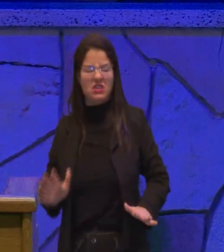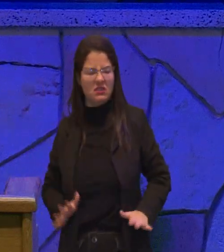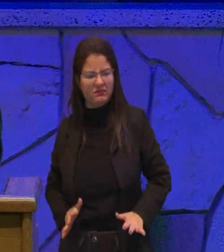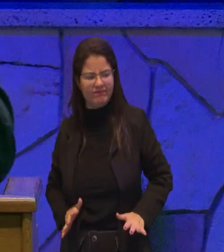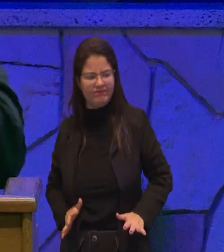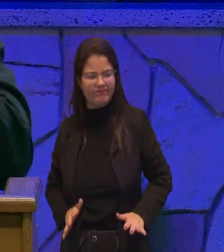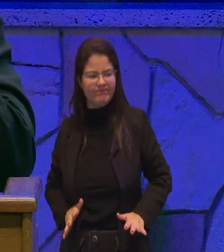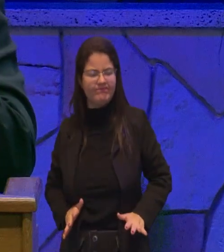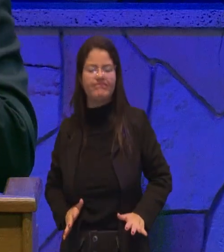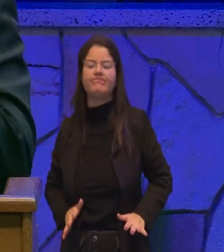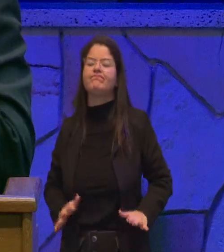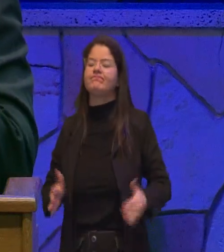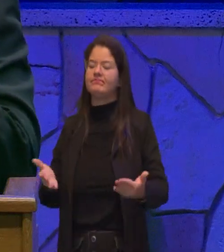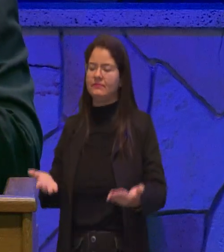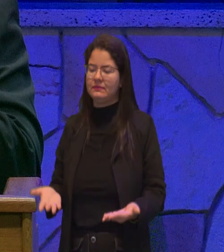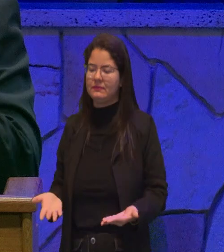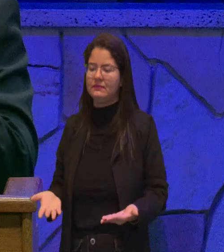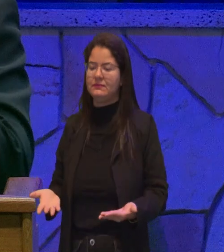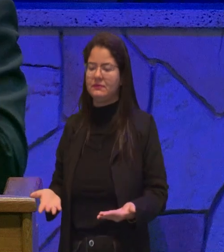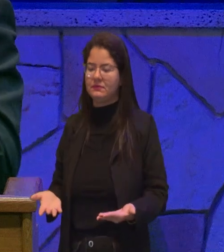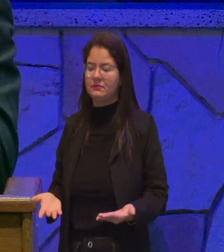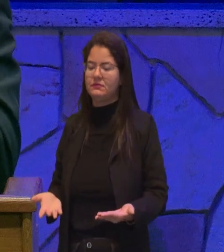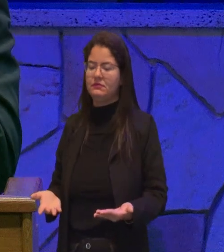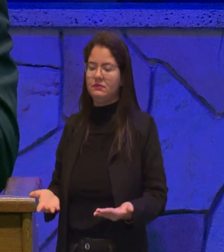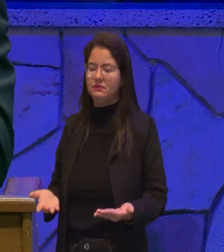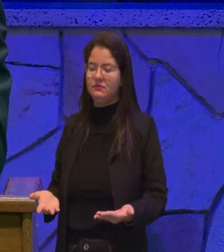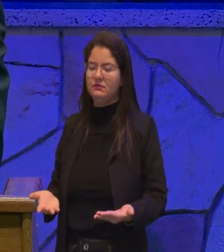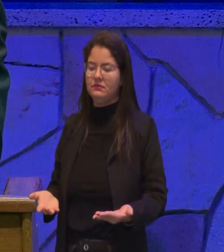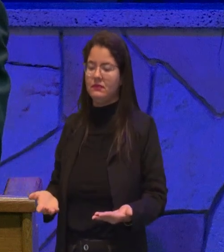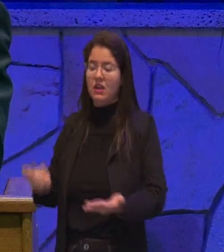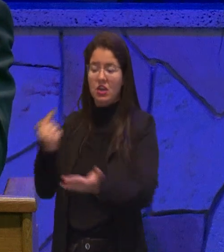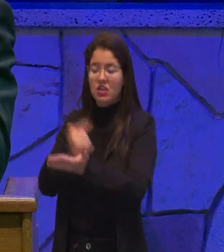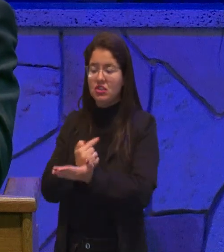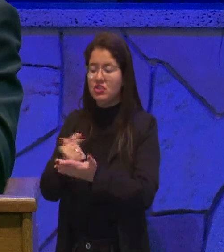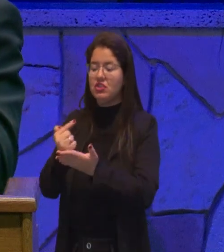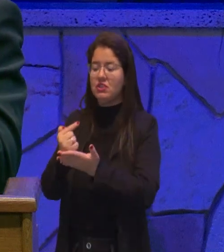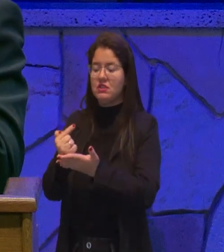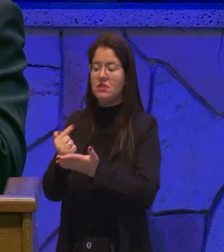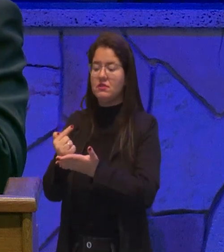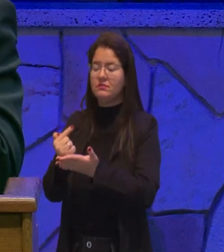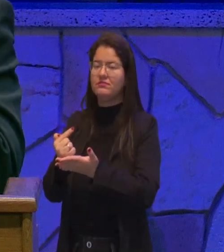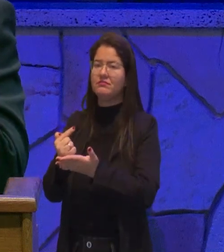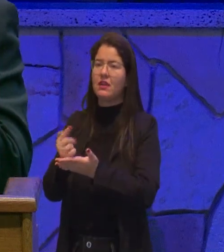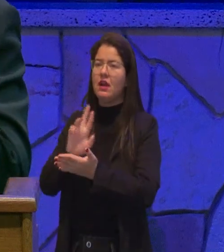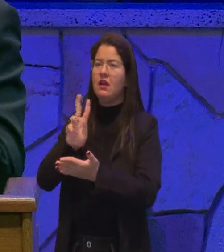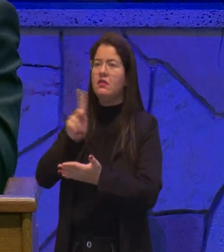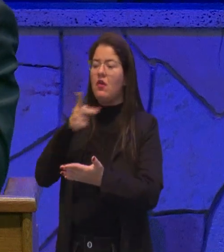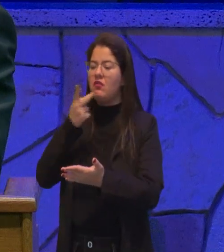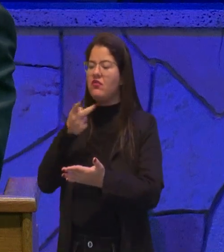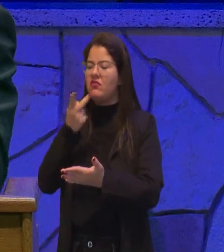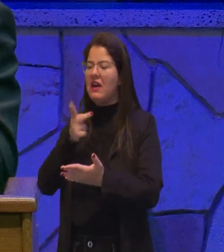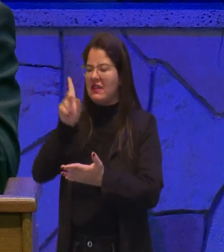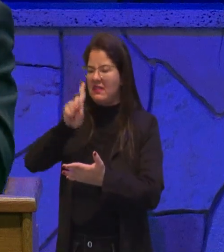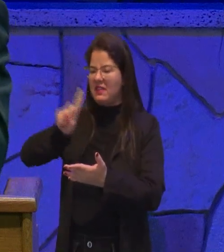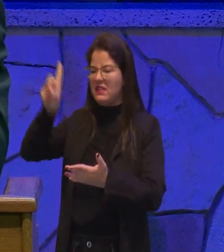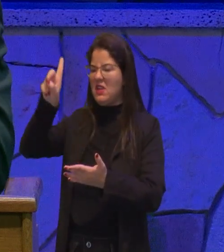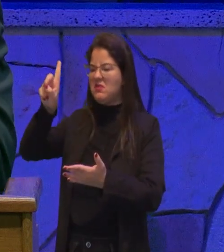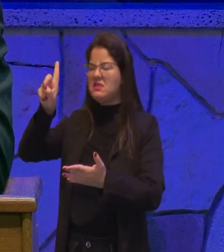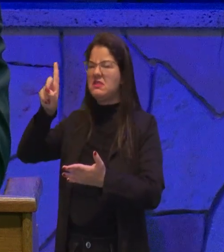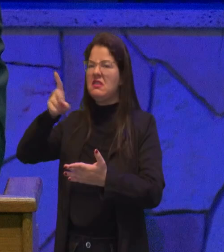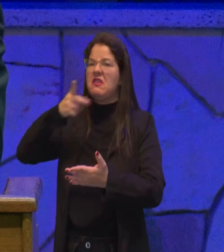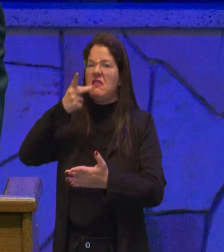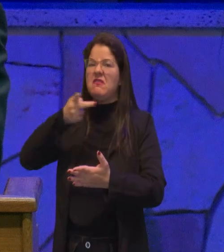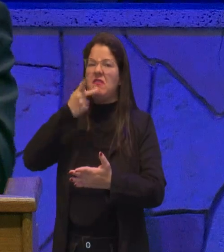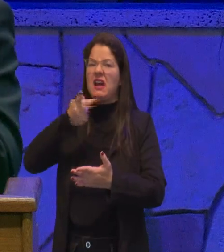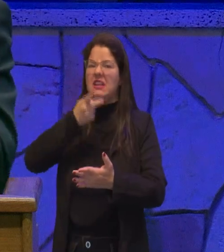Nós não temos o relato da dureza de Deus no texto de Gênesis que trata desta matéria, né, irmãos? Mas imagina aquele filho que faz uma coisa errada e o pai